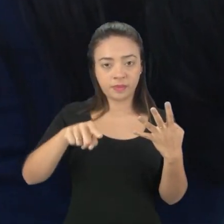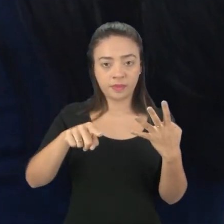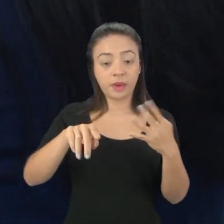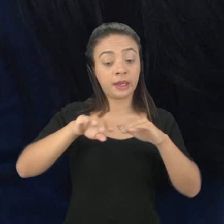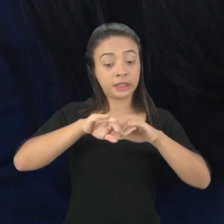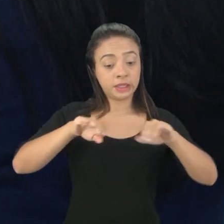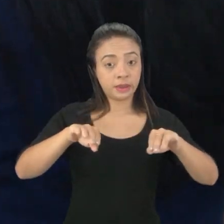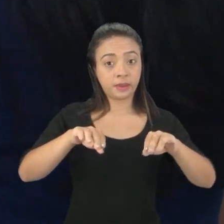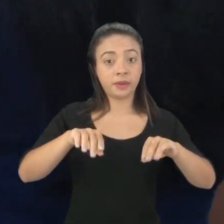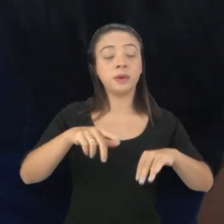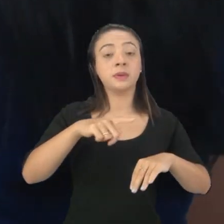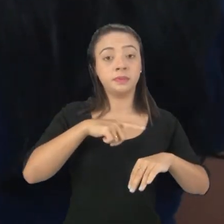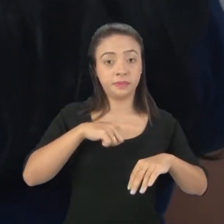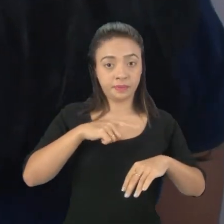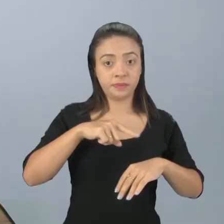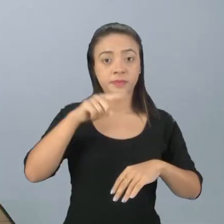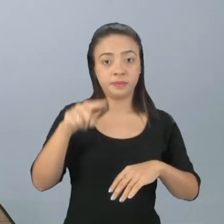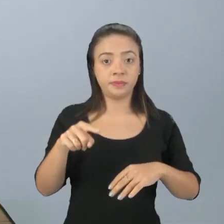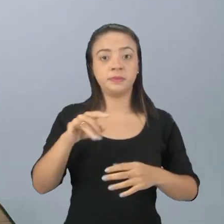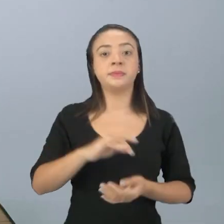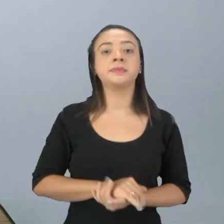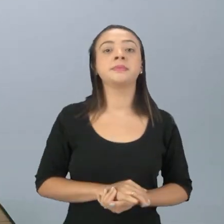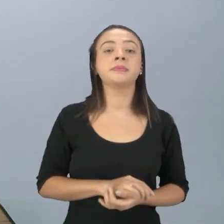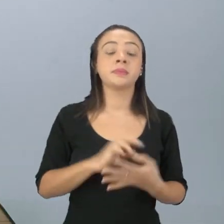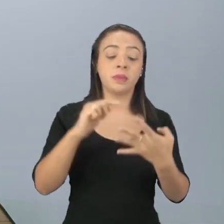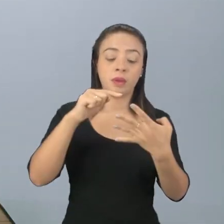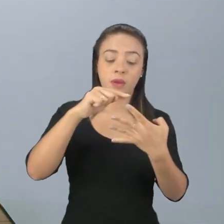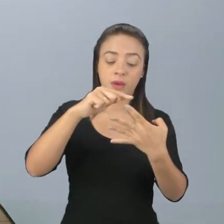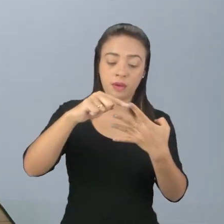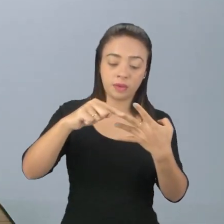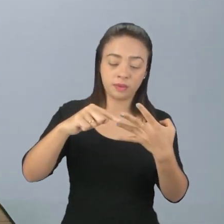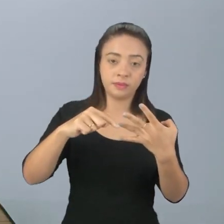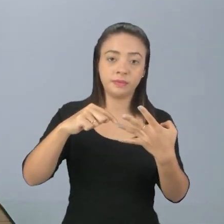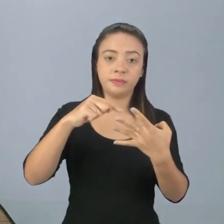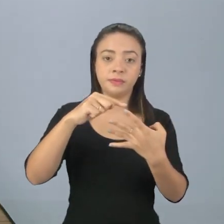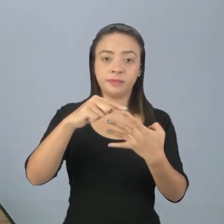vamos lá, ó. Esses dois e esses daqui, eles praticamente